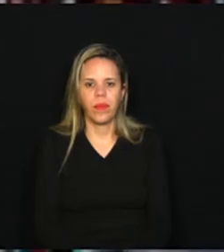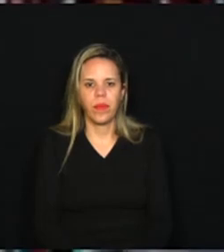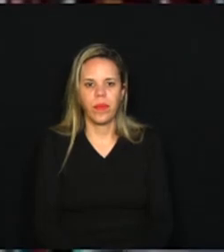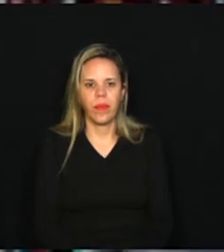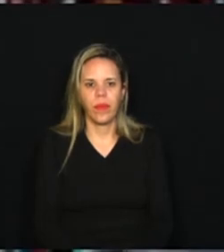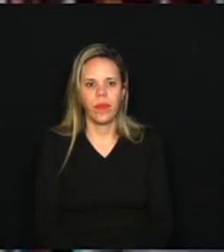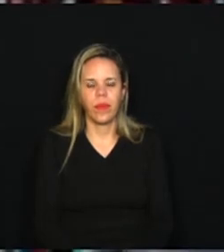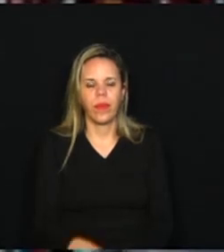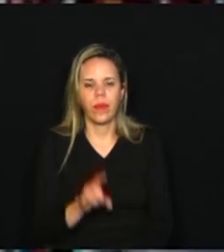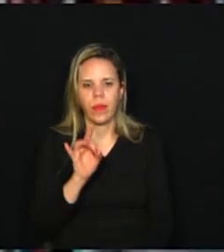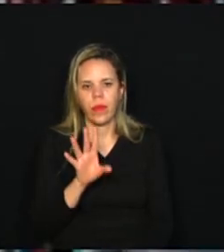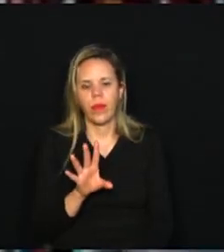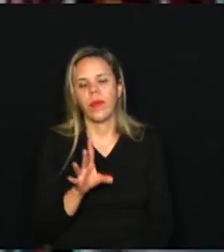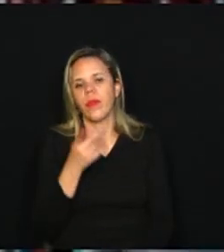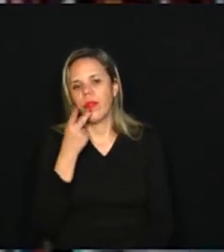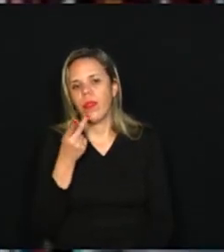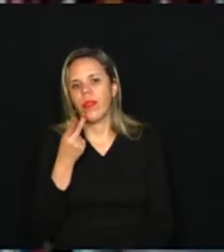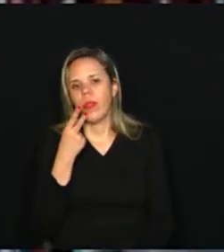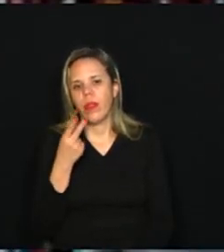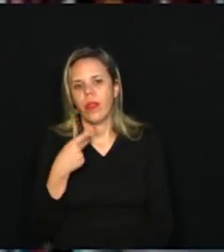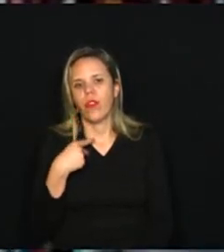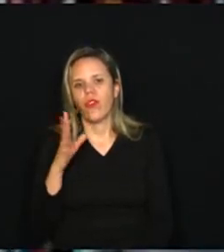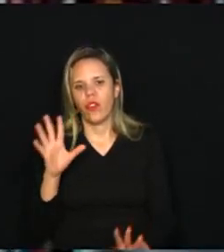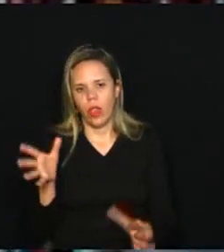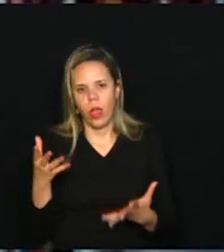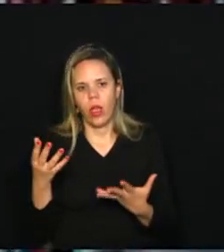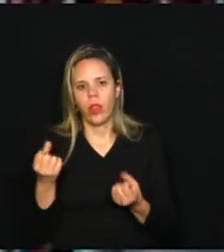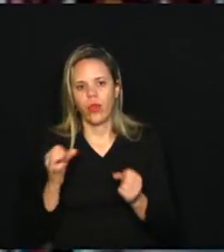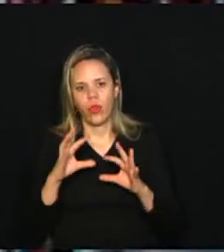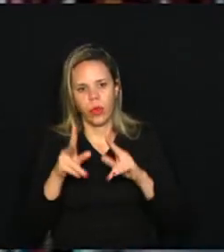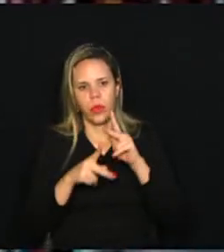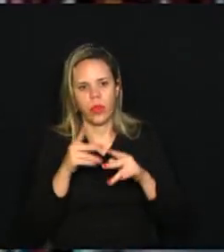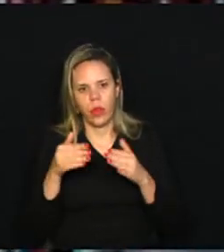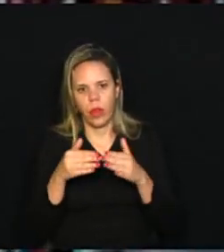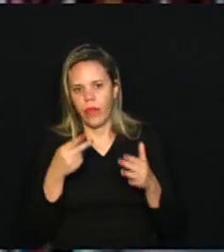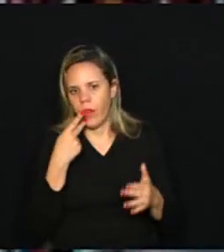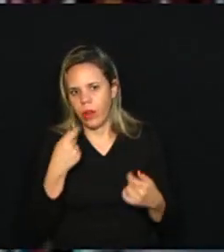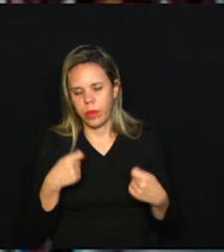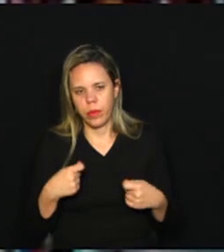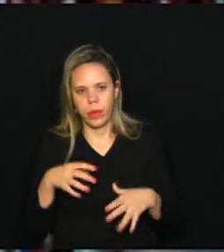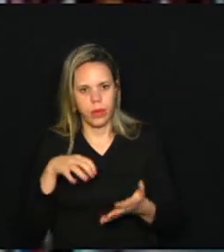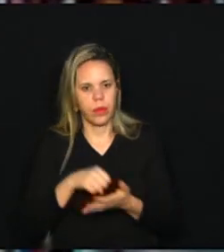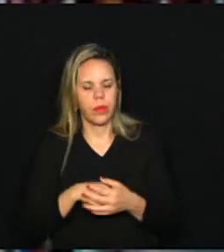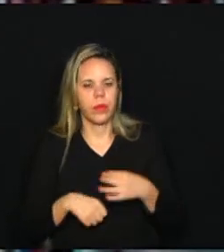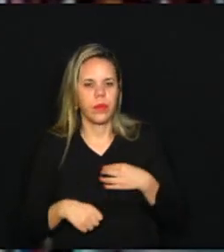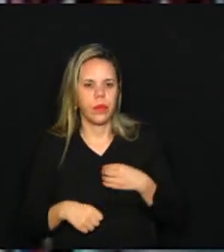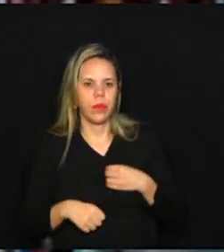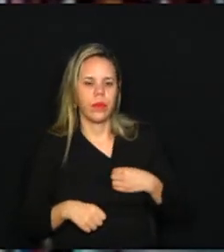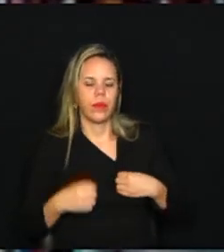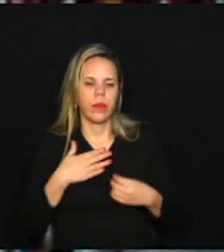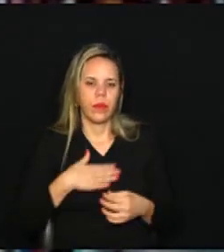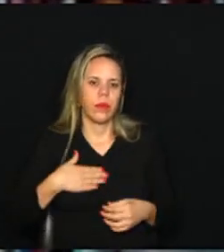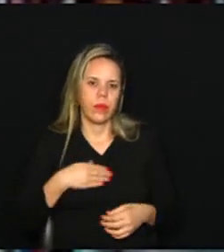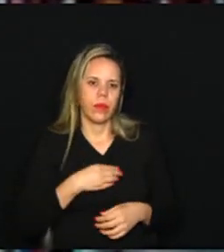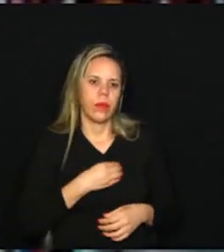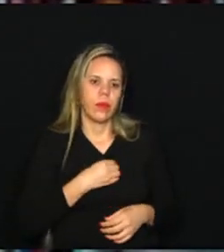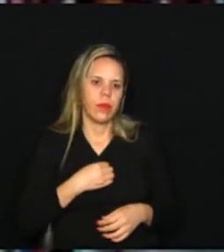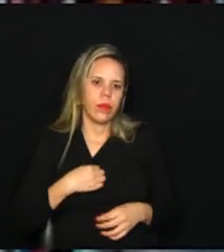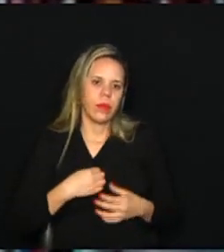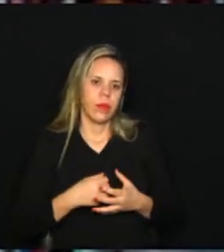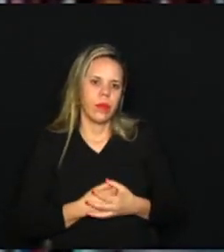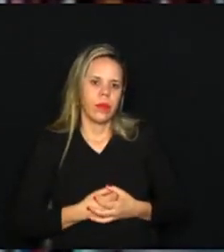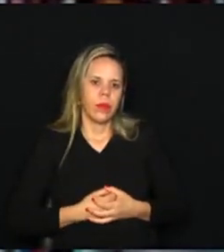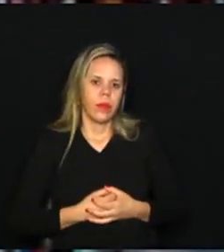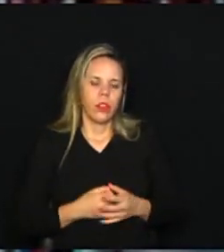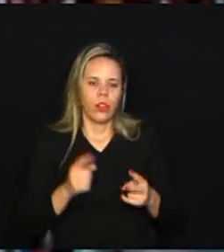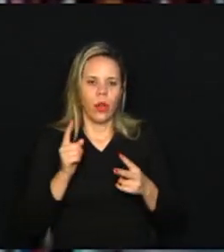Eu só queria, fui muito contemplada, nem ia me inscrever, eu gostaria só de falar